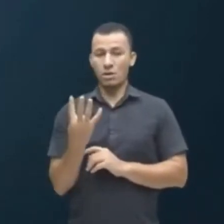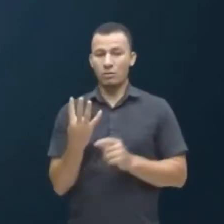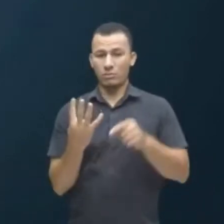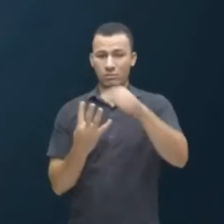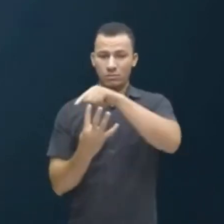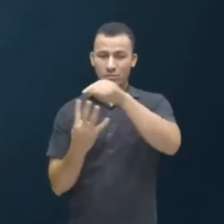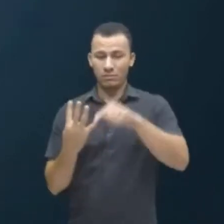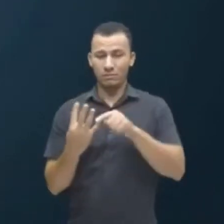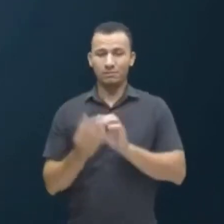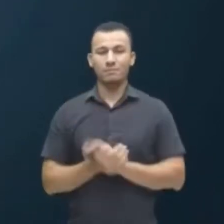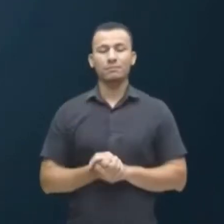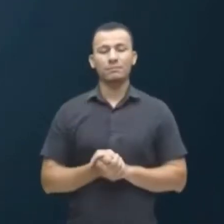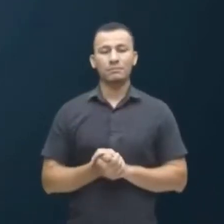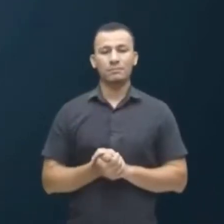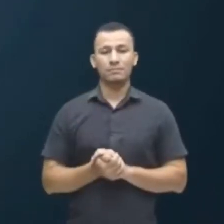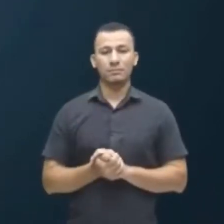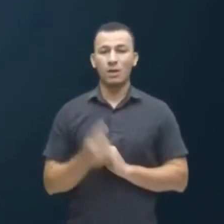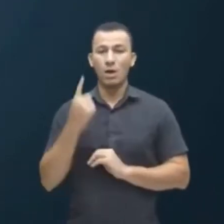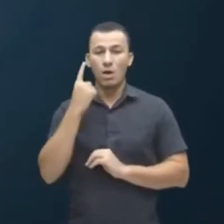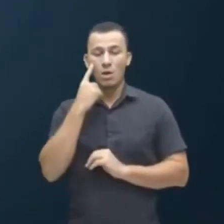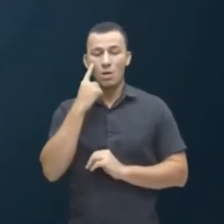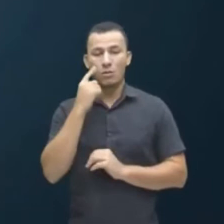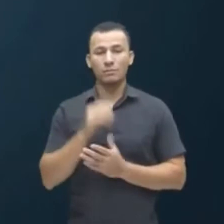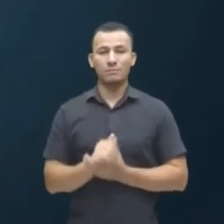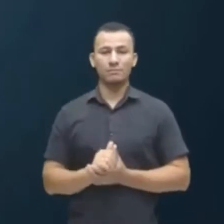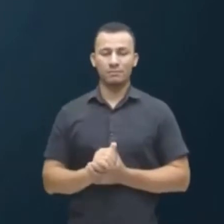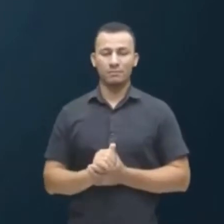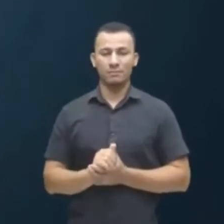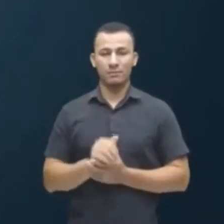direito, ventrículo direito,